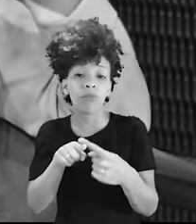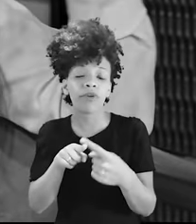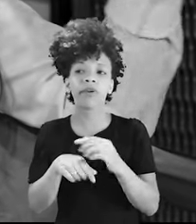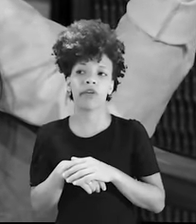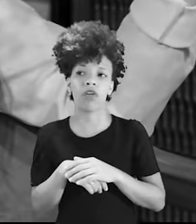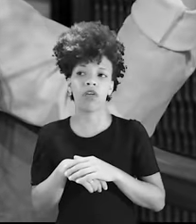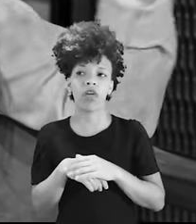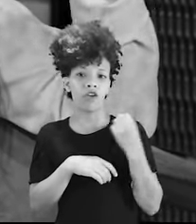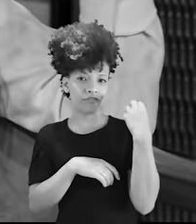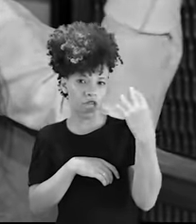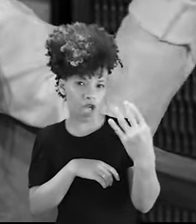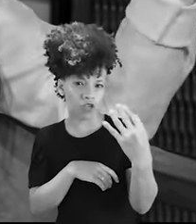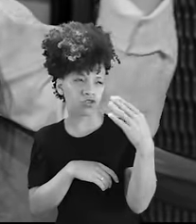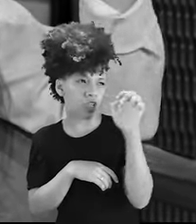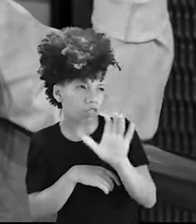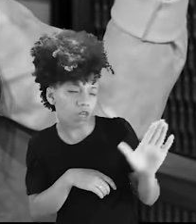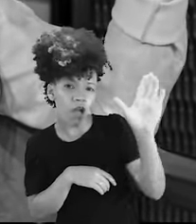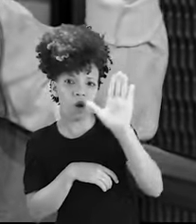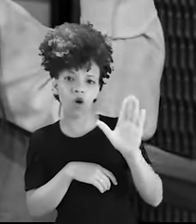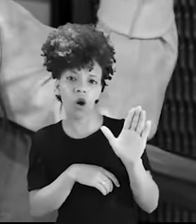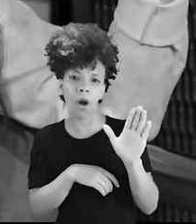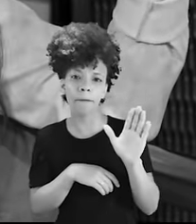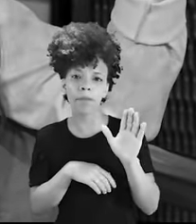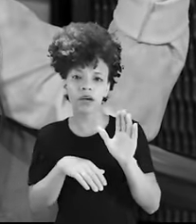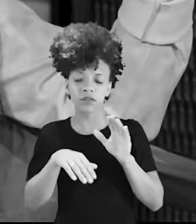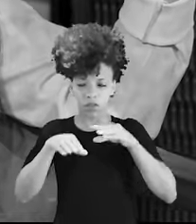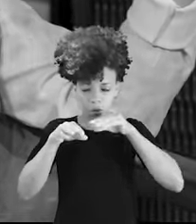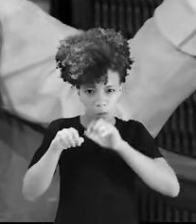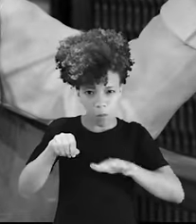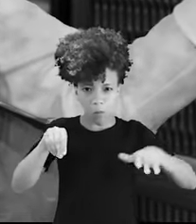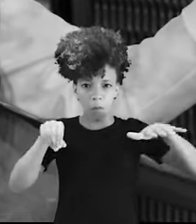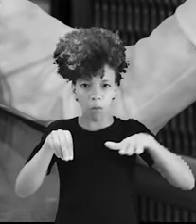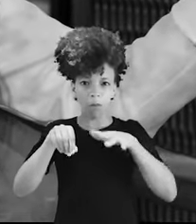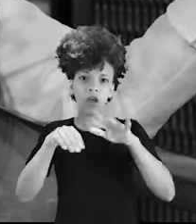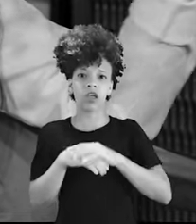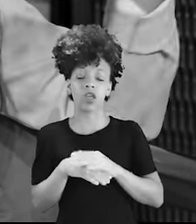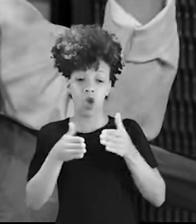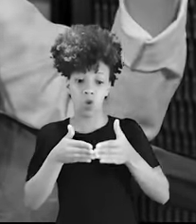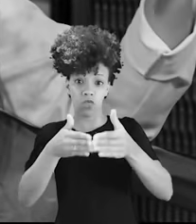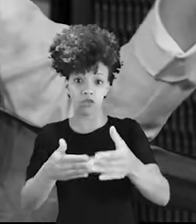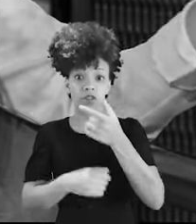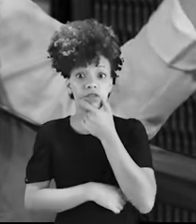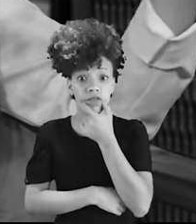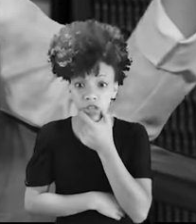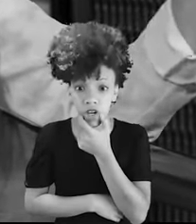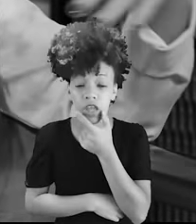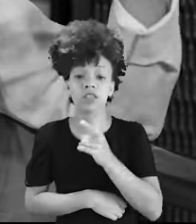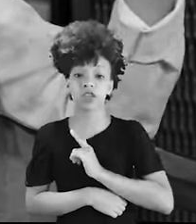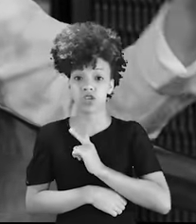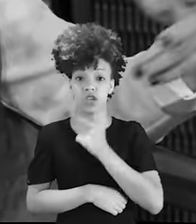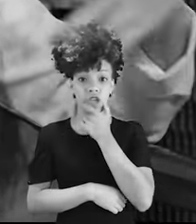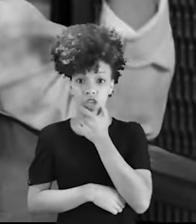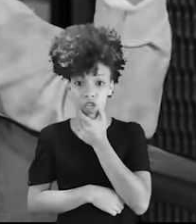foi muito forte porque a gente tava fazendo a temporada ali na Europa no Mediterrâneo e eu navio por ser inglês ele ele tinha